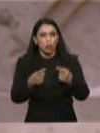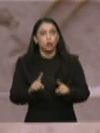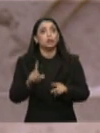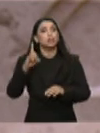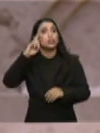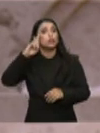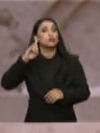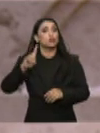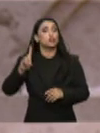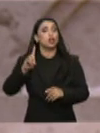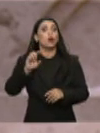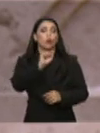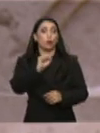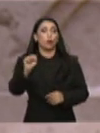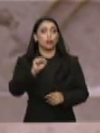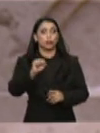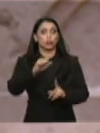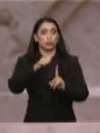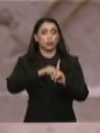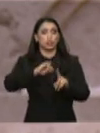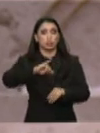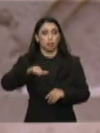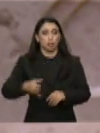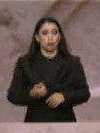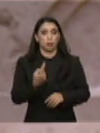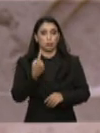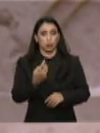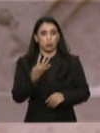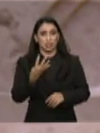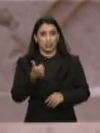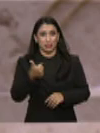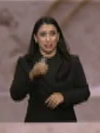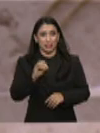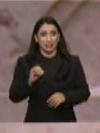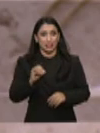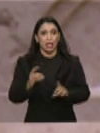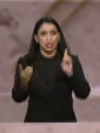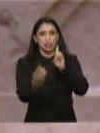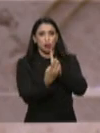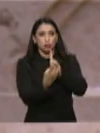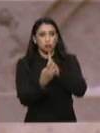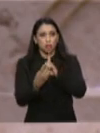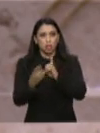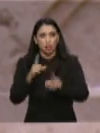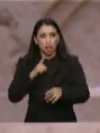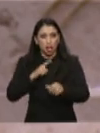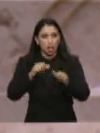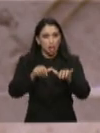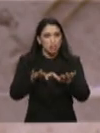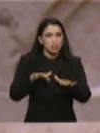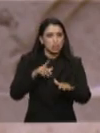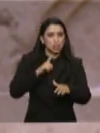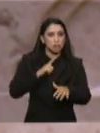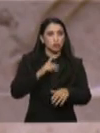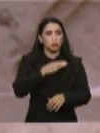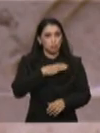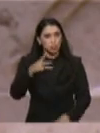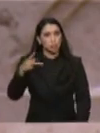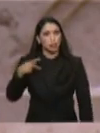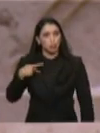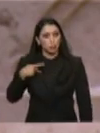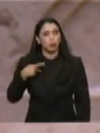janeiro. Foram também 1.410 audiências em 7 dias realizadas pelos membros do Ministério Público,